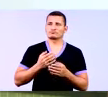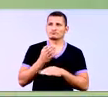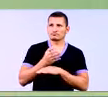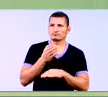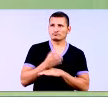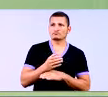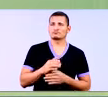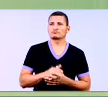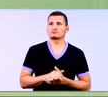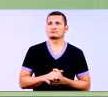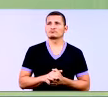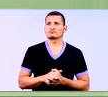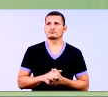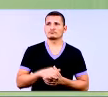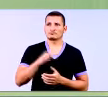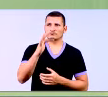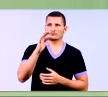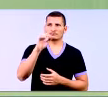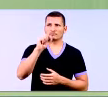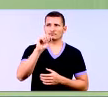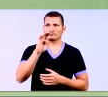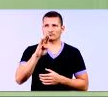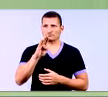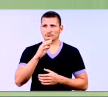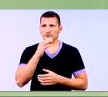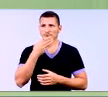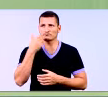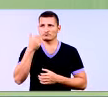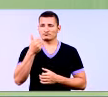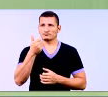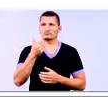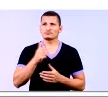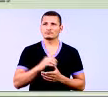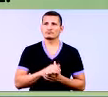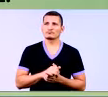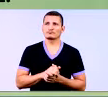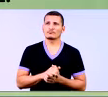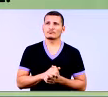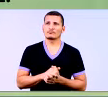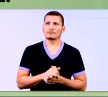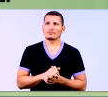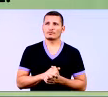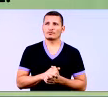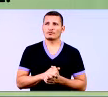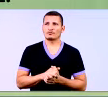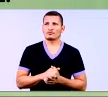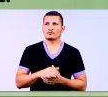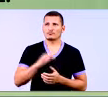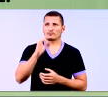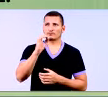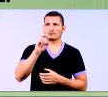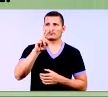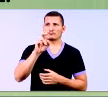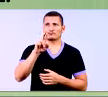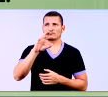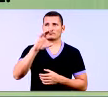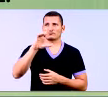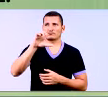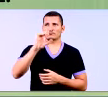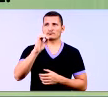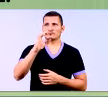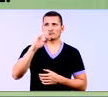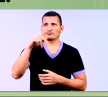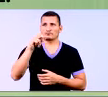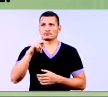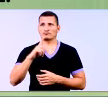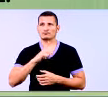front-side bus, quanto melhor, melhor, ok? Como maior, melhor. O que é o overclock, gente? O overclock aqui tem